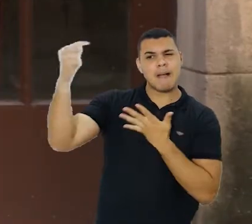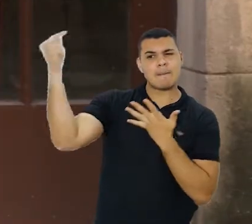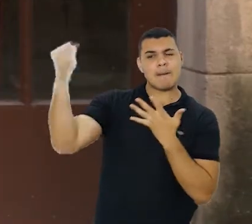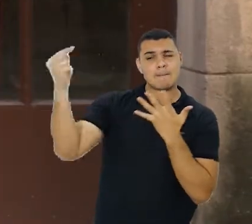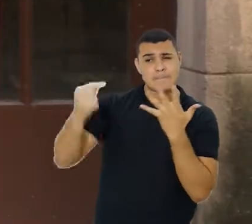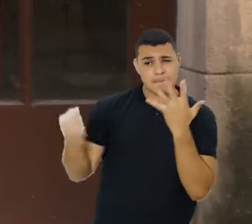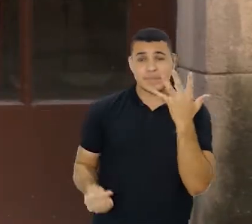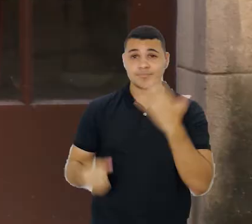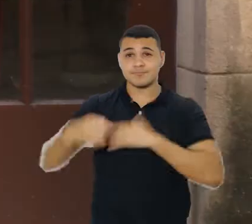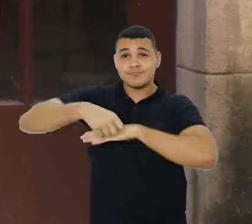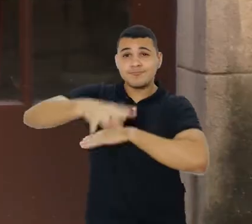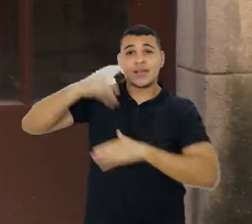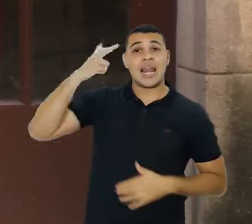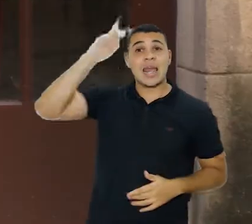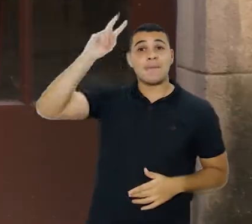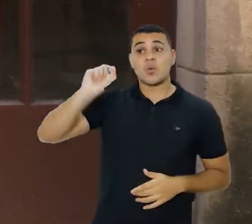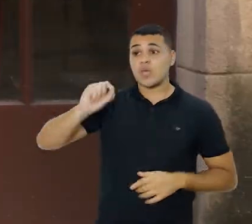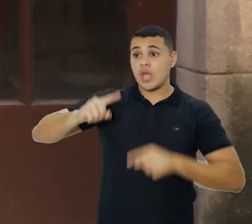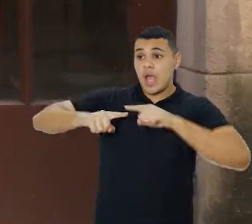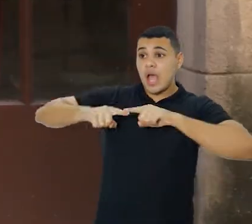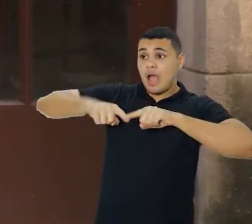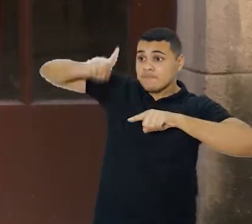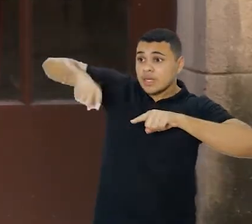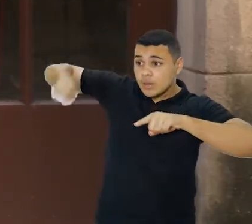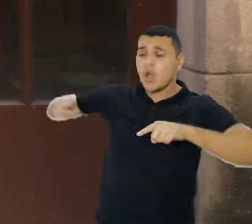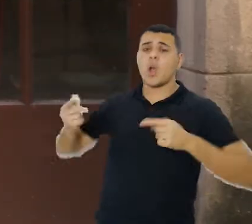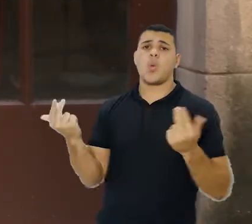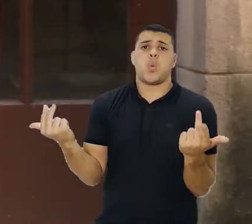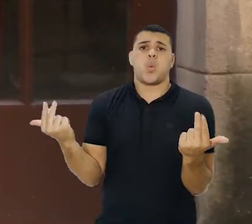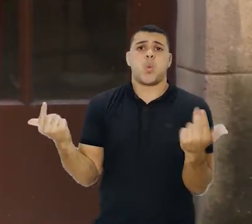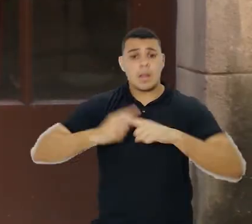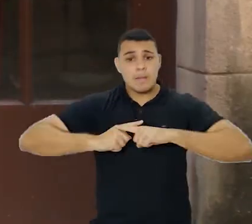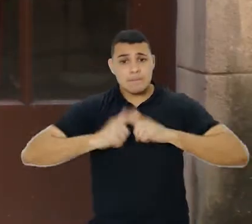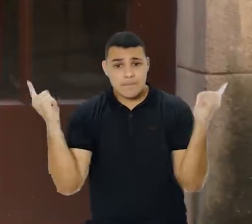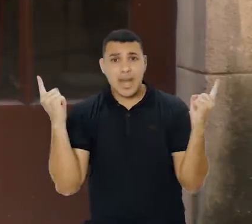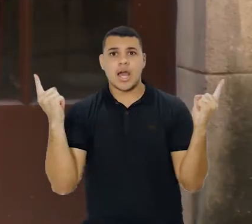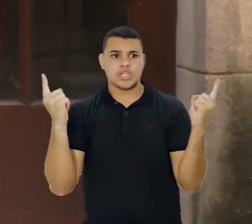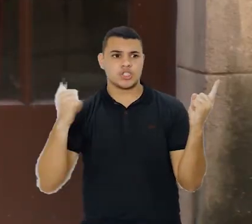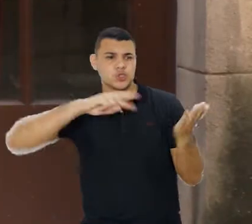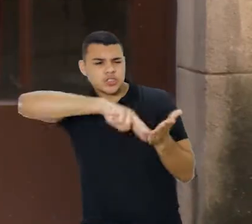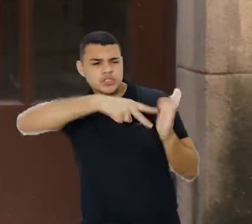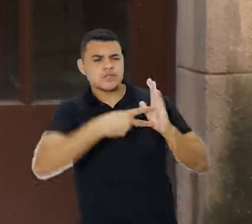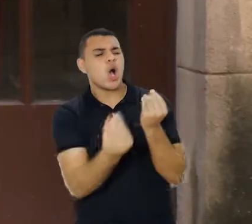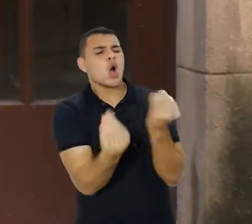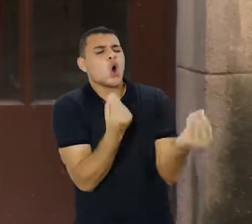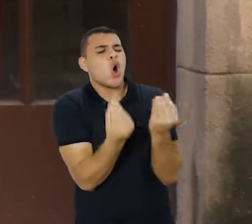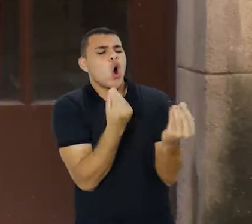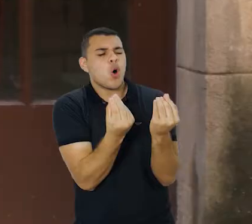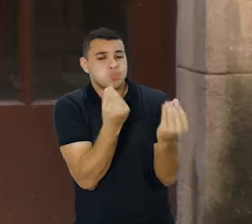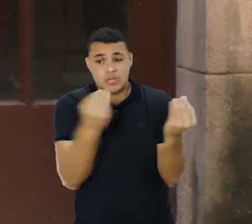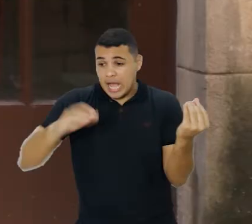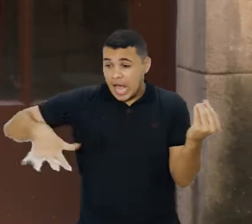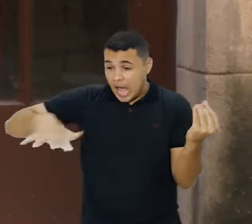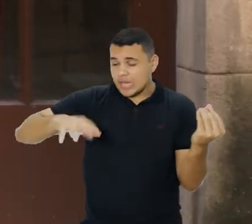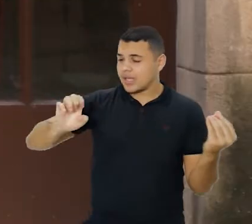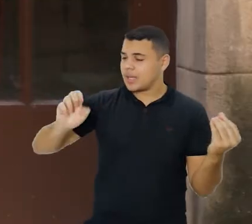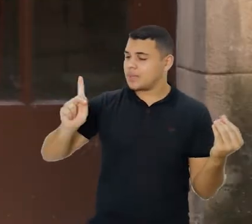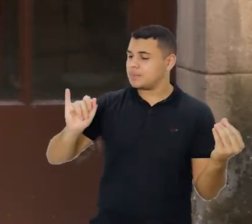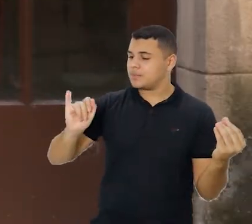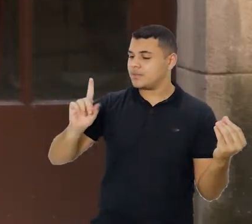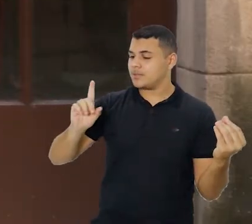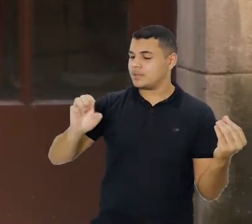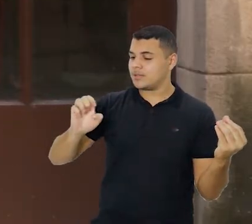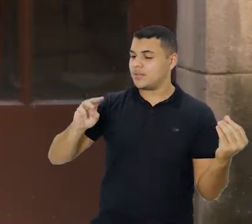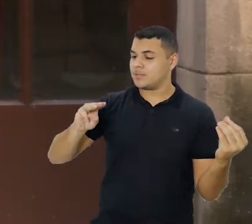volto a lembrar, quer dizer, a frequência é a mesma, mas o significado do ponto de vista epidemiológico